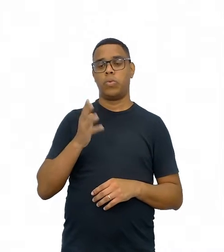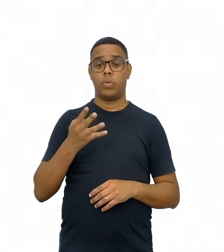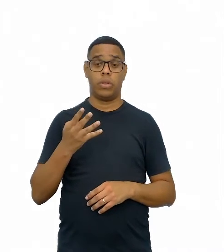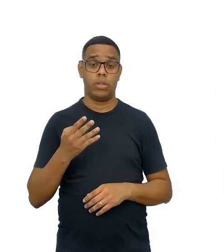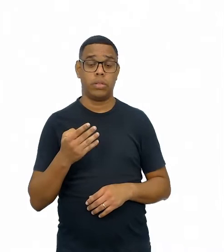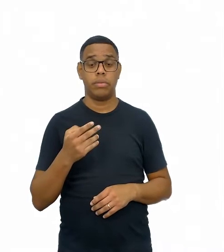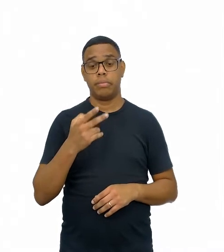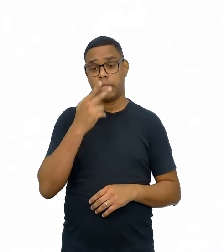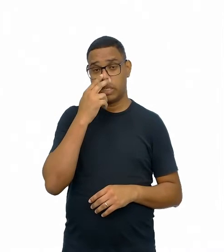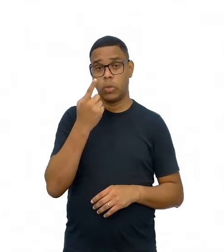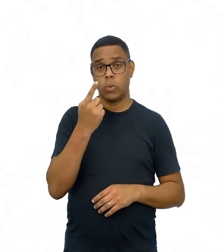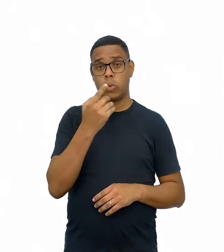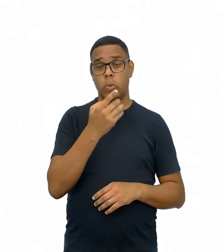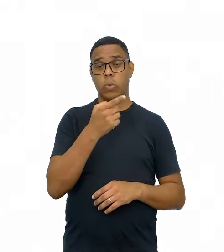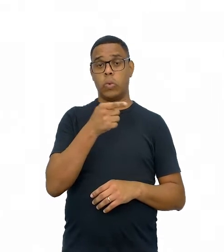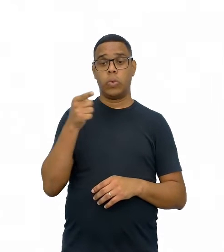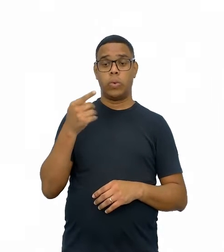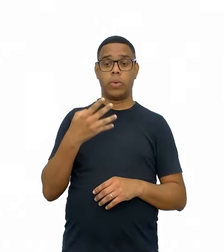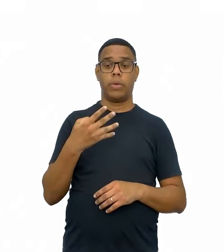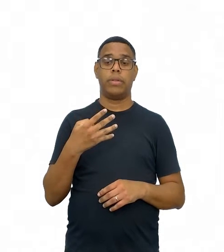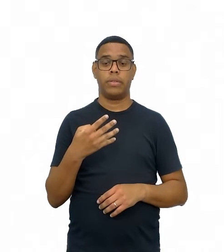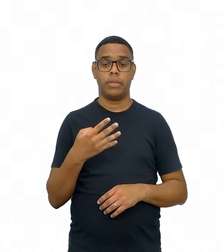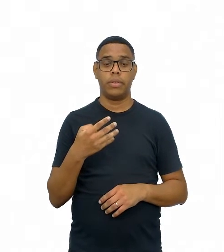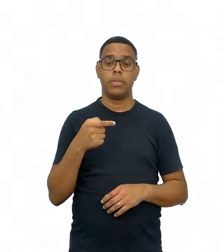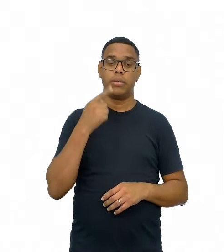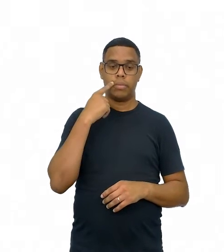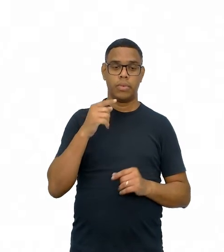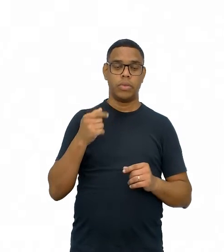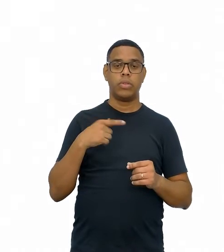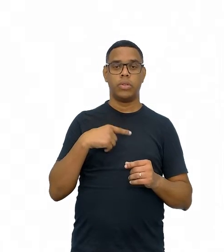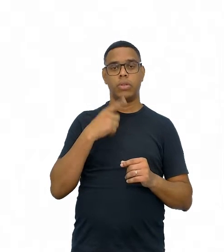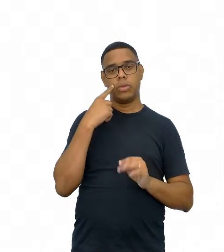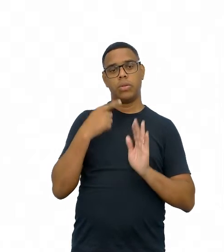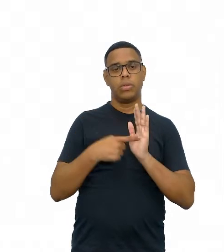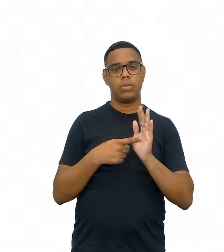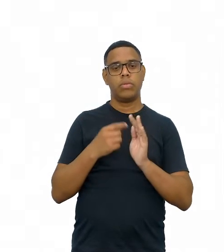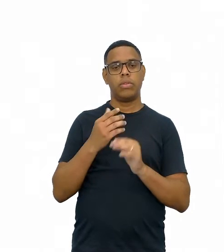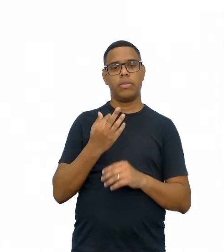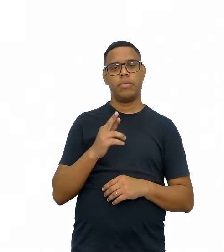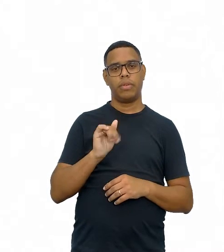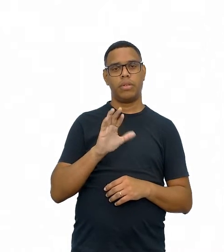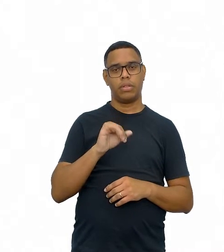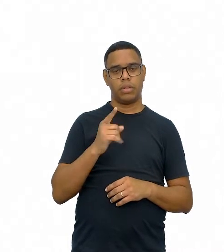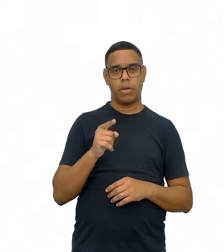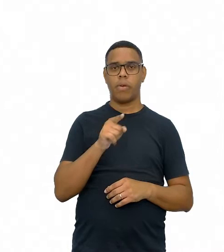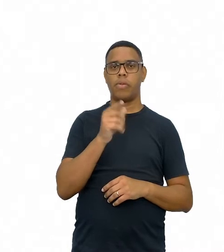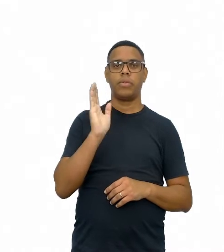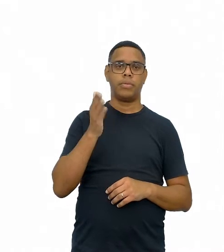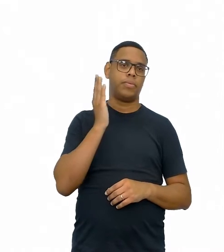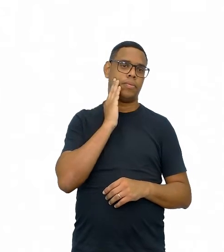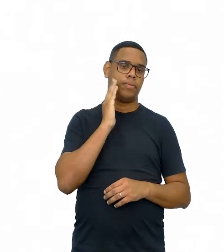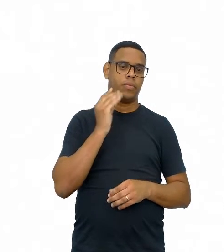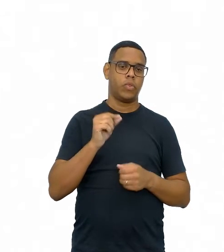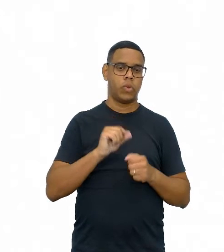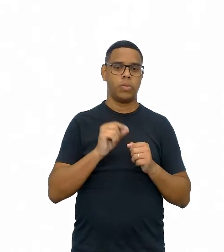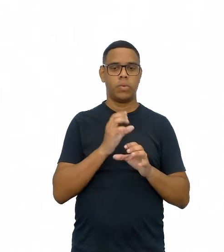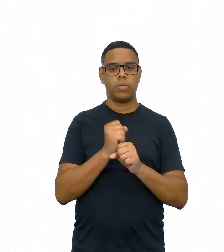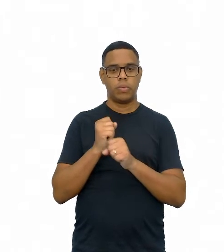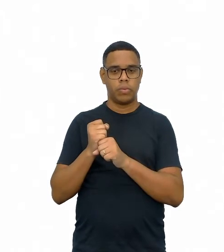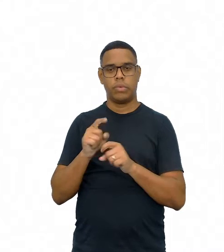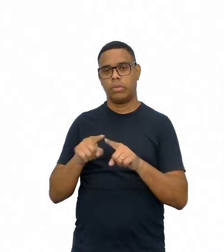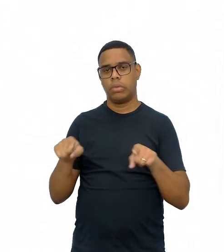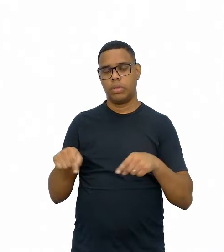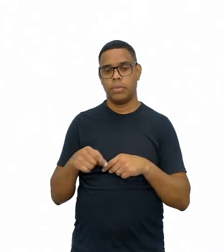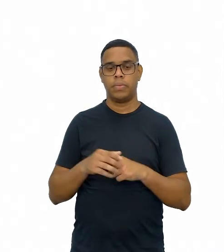como se ele estivesse olhando, então, apenas para o denominador da fração. Então, você já sabe como fazer essa retomada em